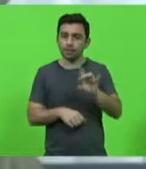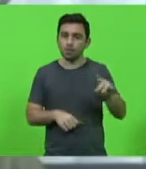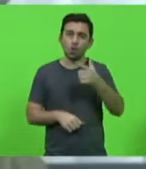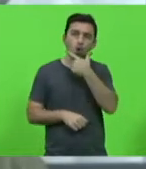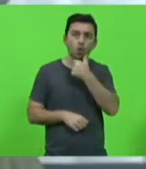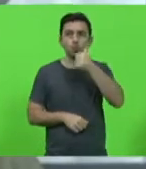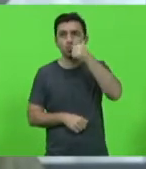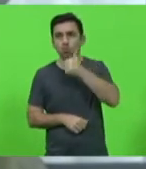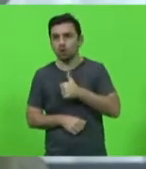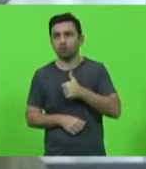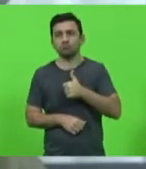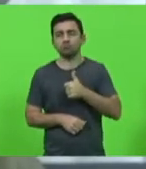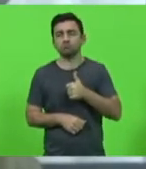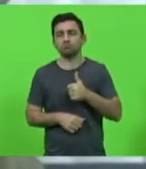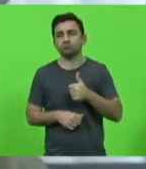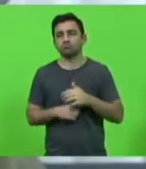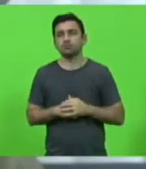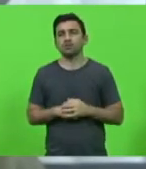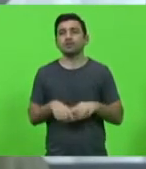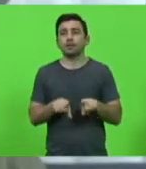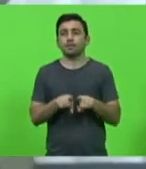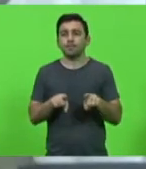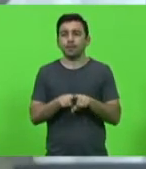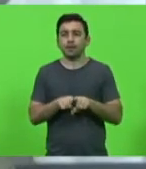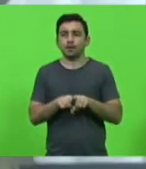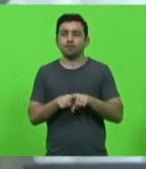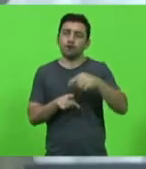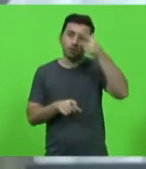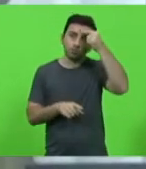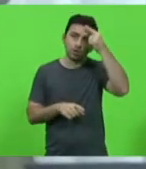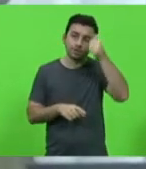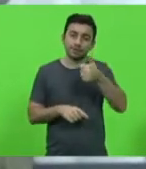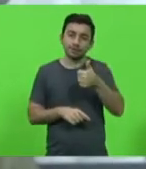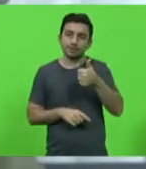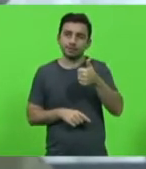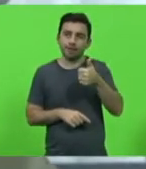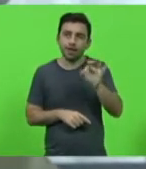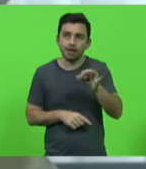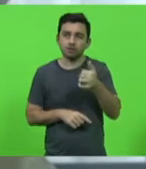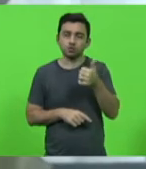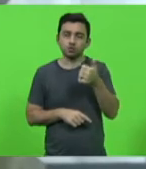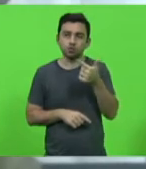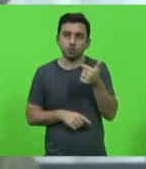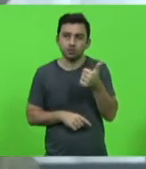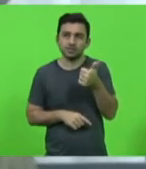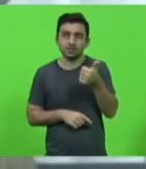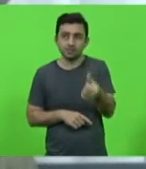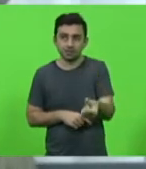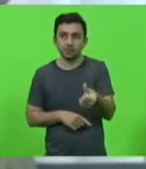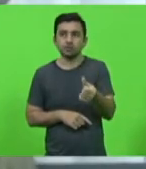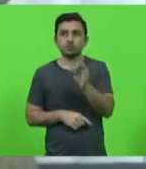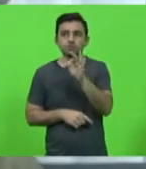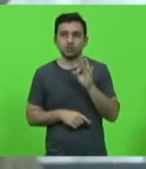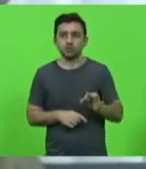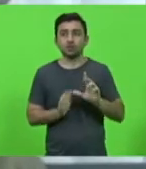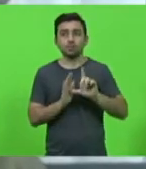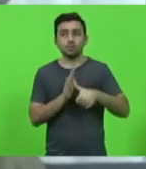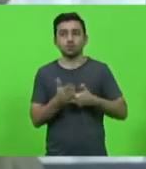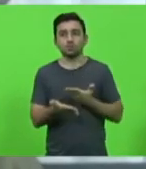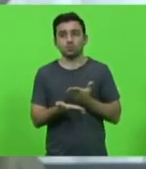mulher, graduando 10%, 12% e 16% após a